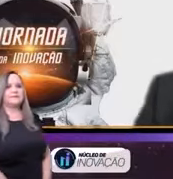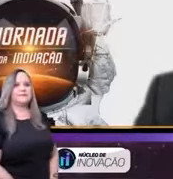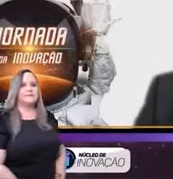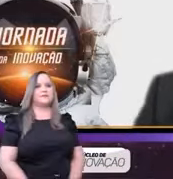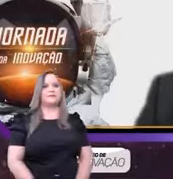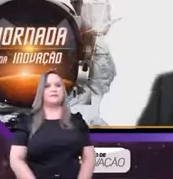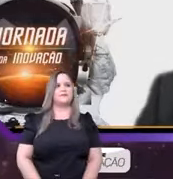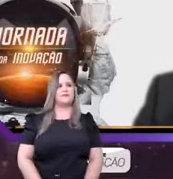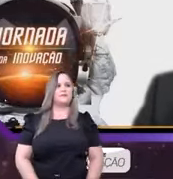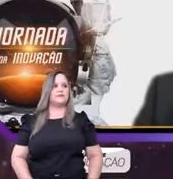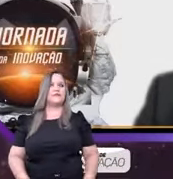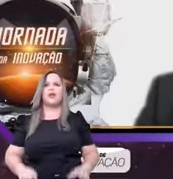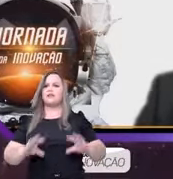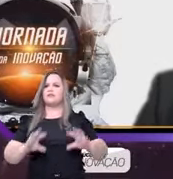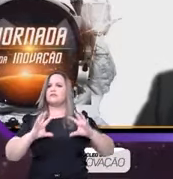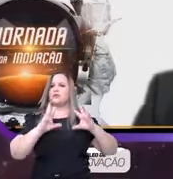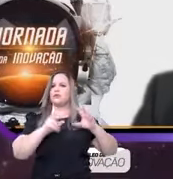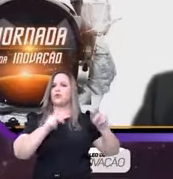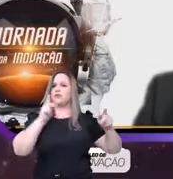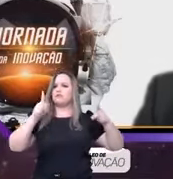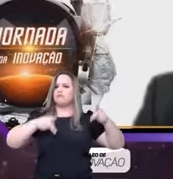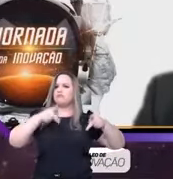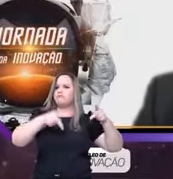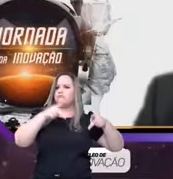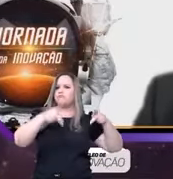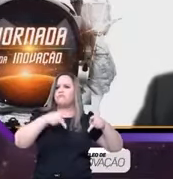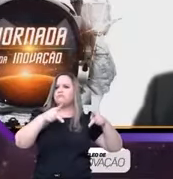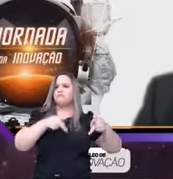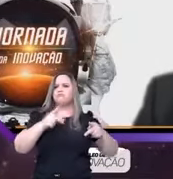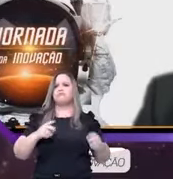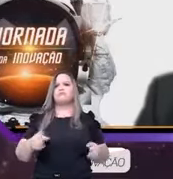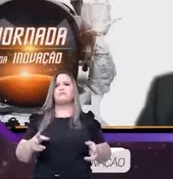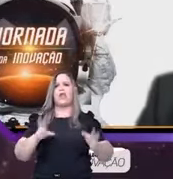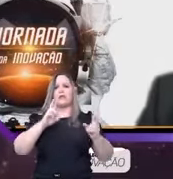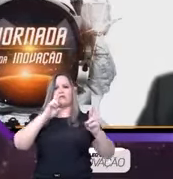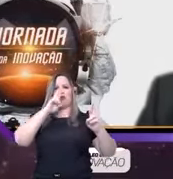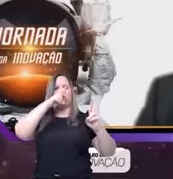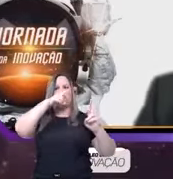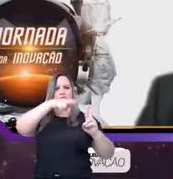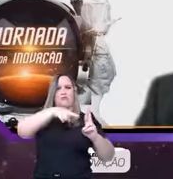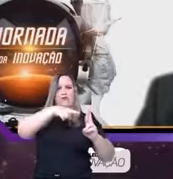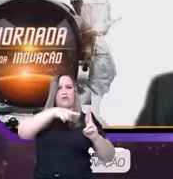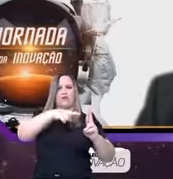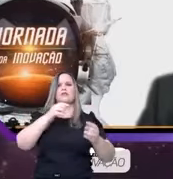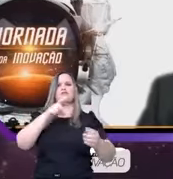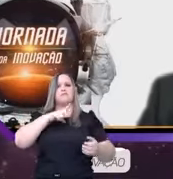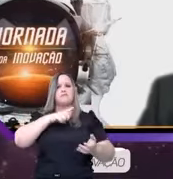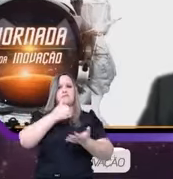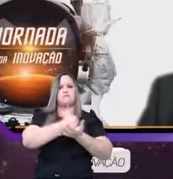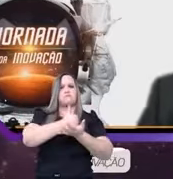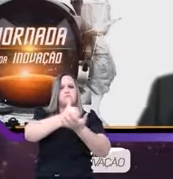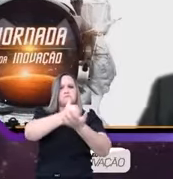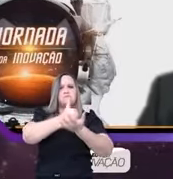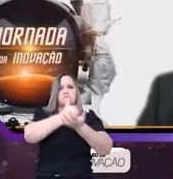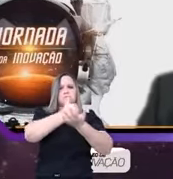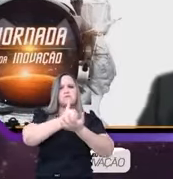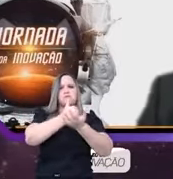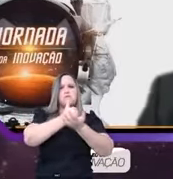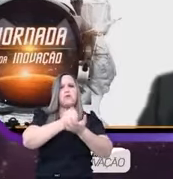promotor comandando. Por quê? Para ter uma referência, ter um apoiador, um patrocinador dessa